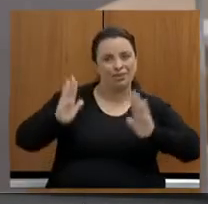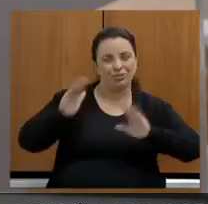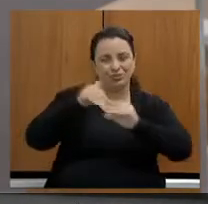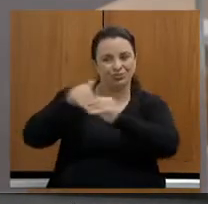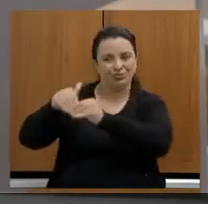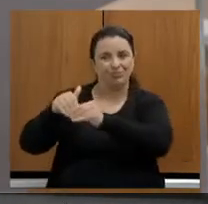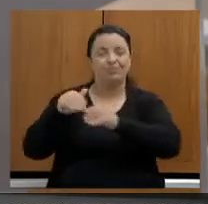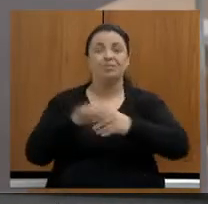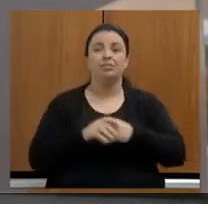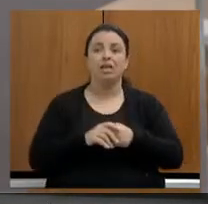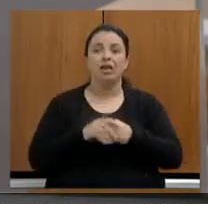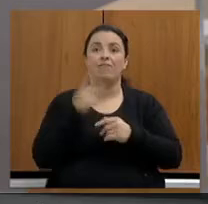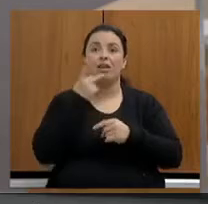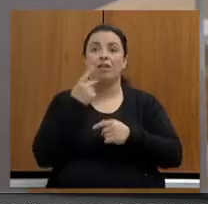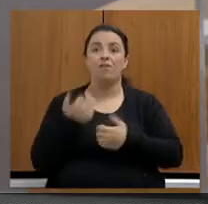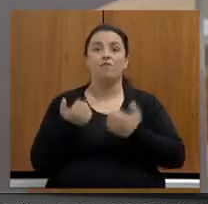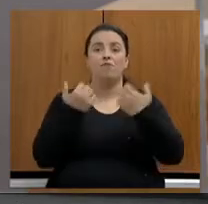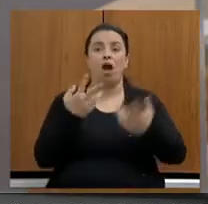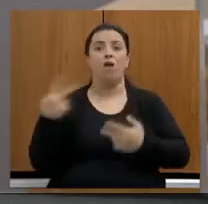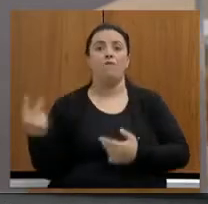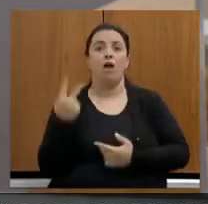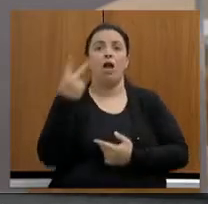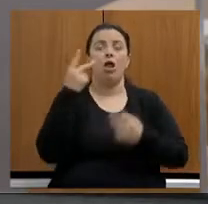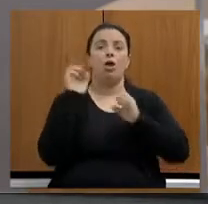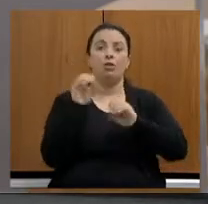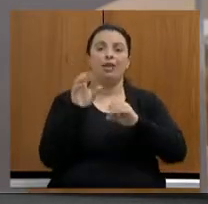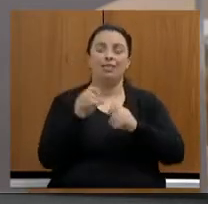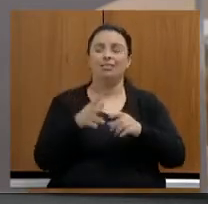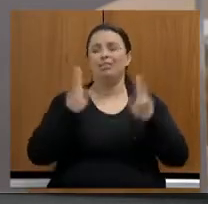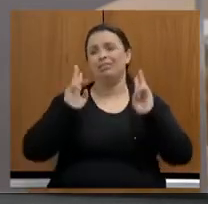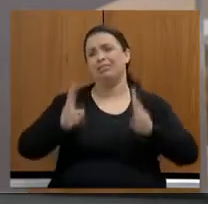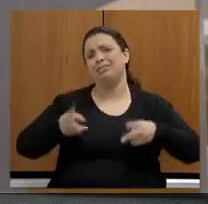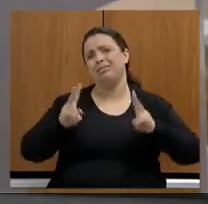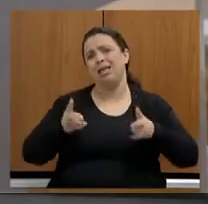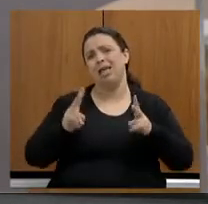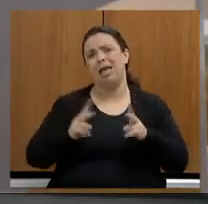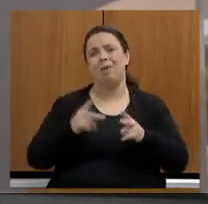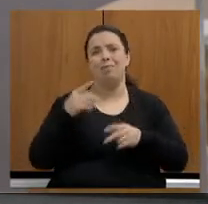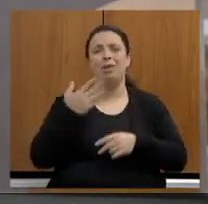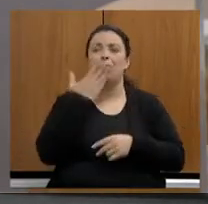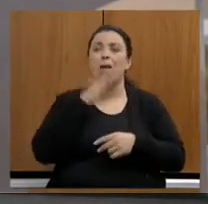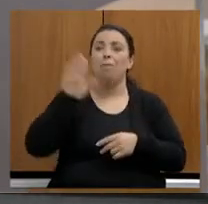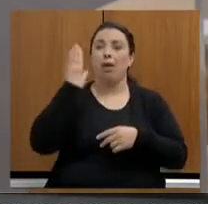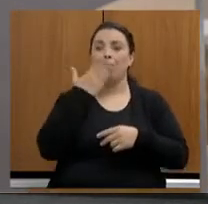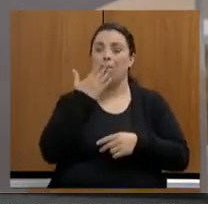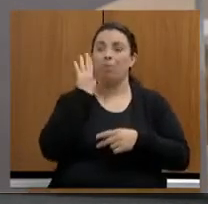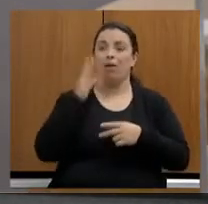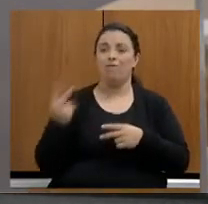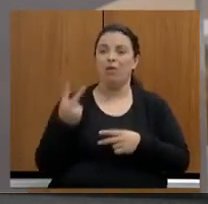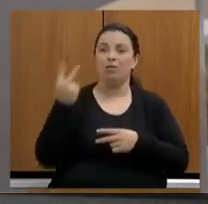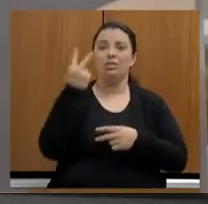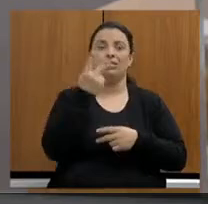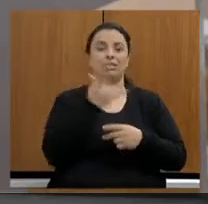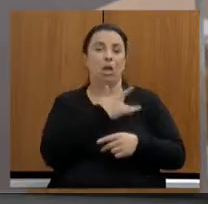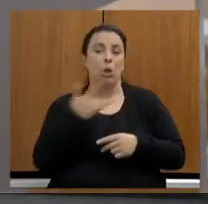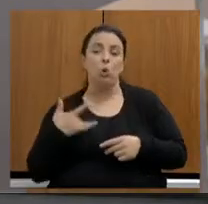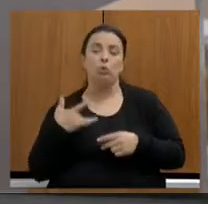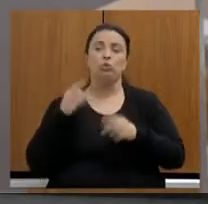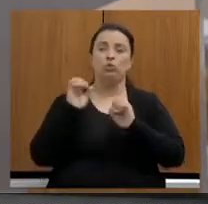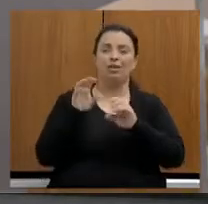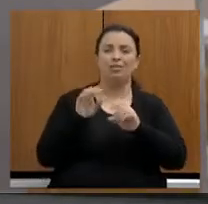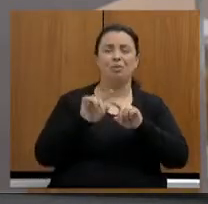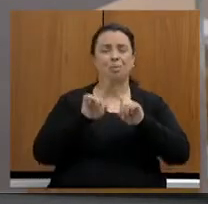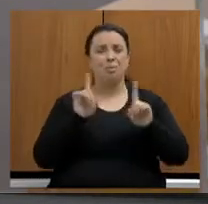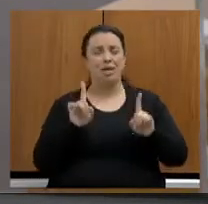educação acho que toda a volta que todo político usa falar que vai valorizar a saúde segurança educação e na prática nunca se valorizou a educação